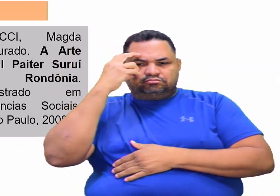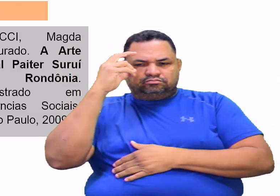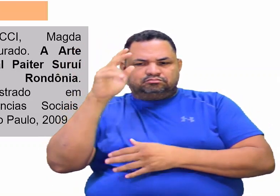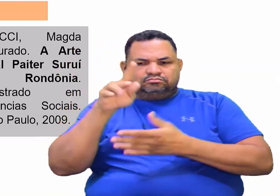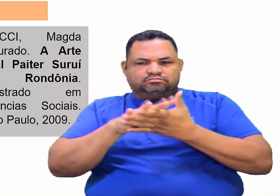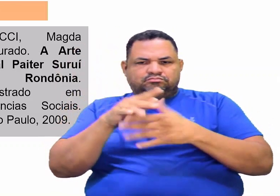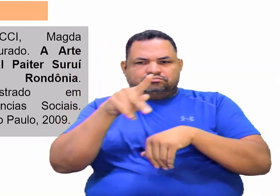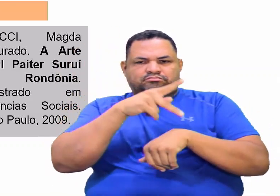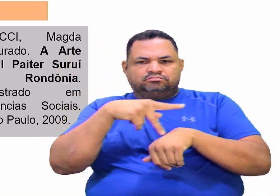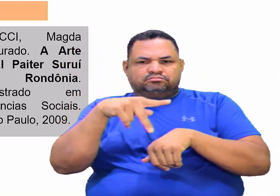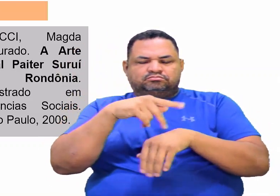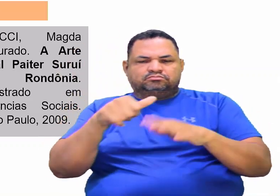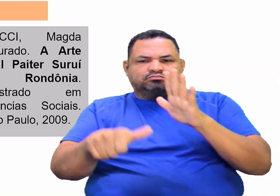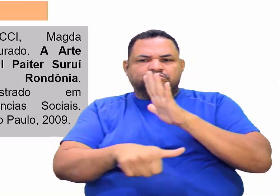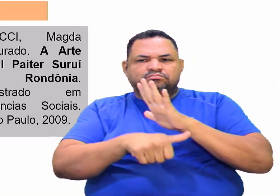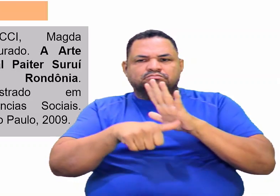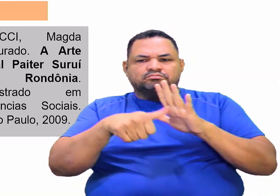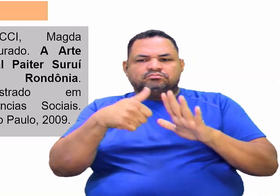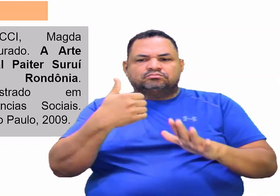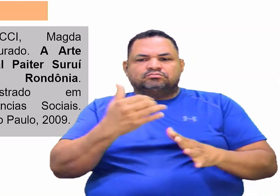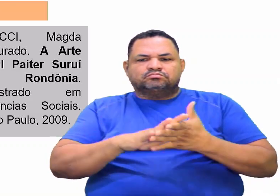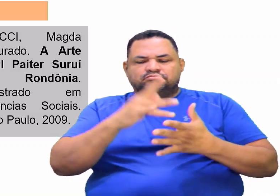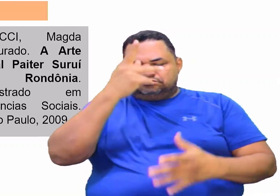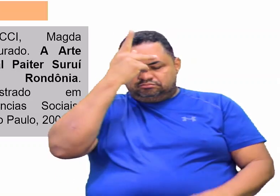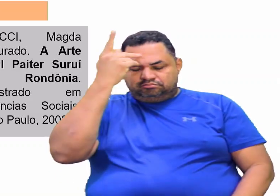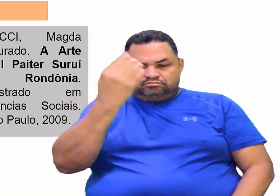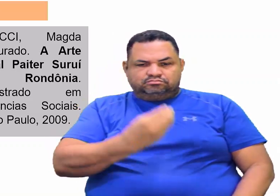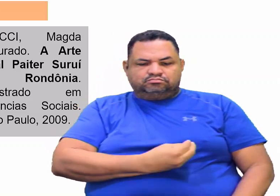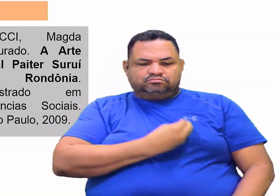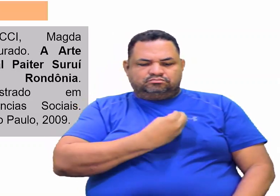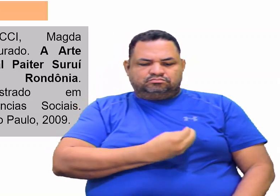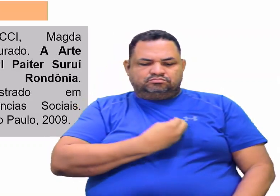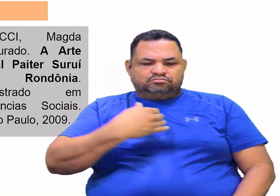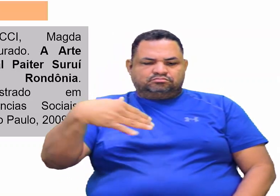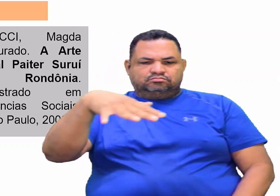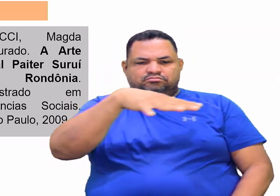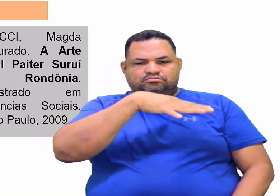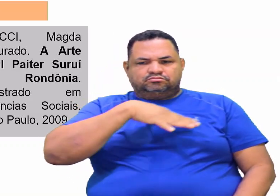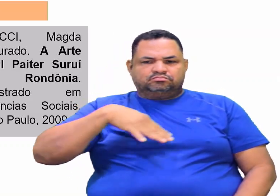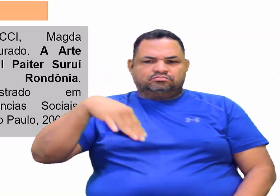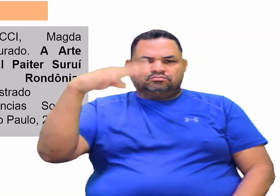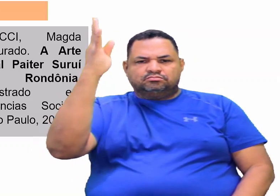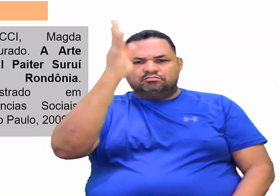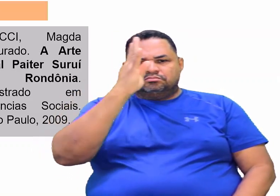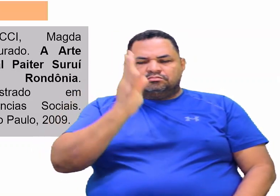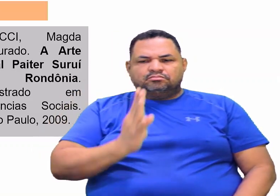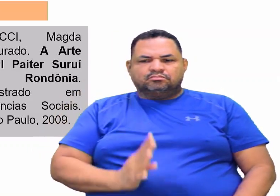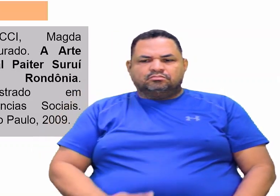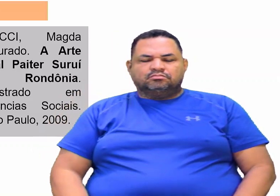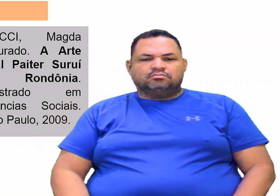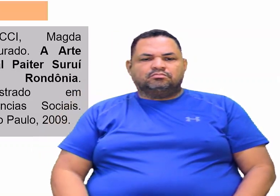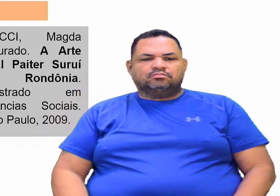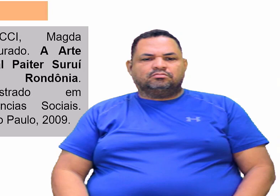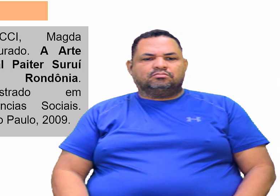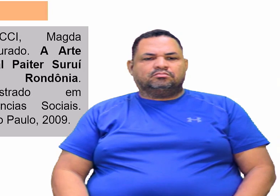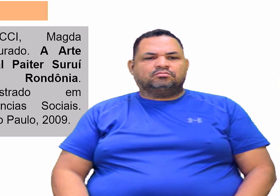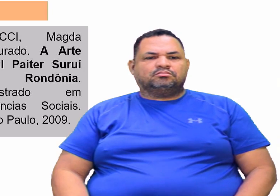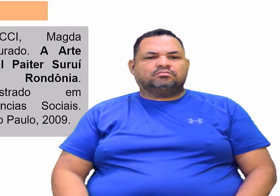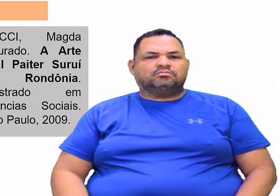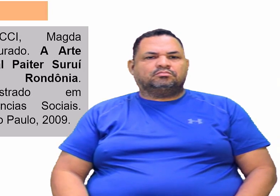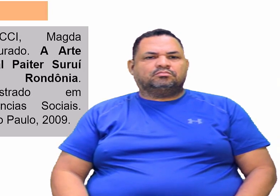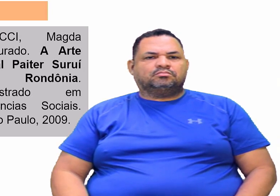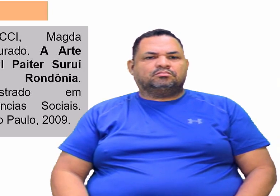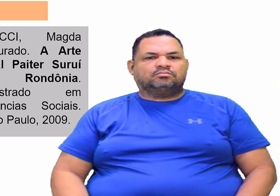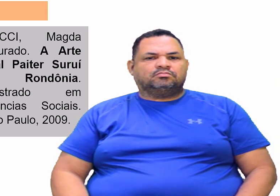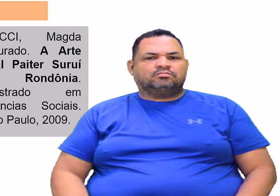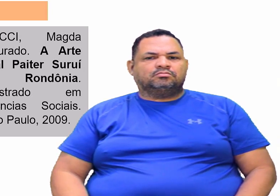país, ou seja, os primeiros habitantes do território nacional. É a sua produção. Então, nós